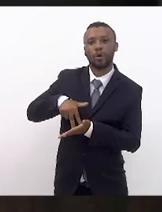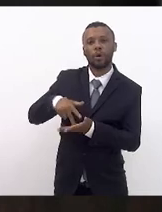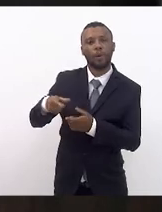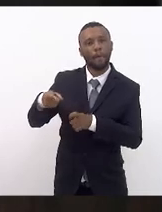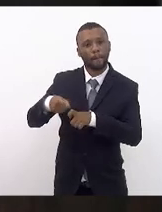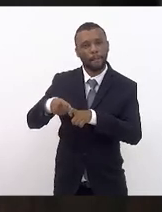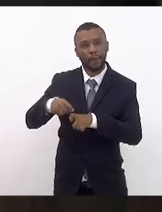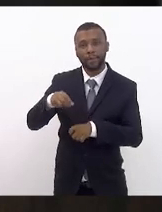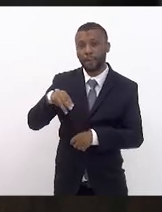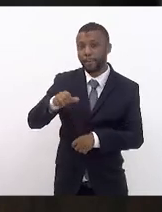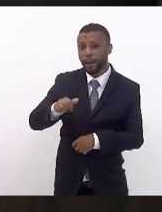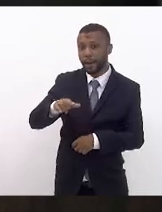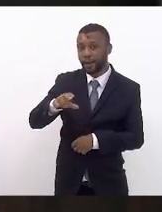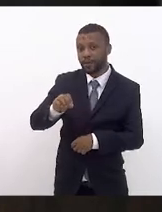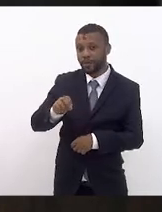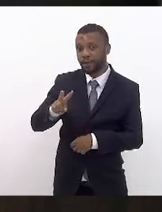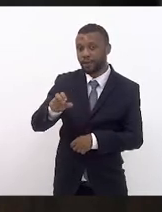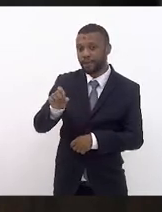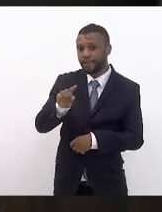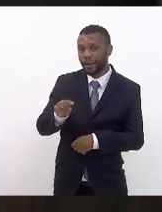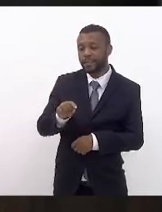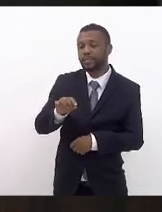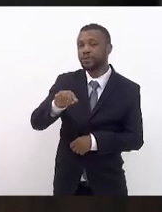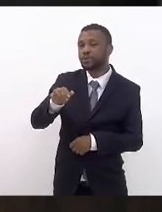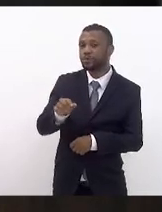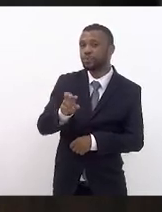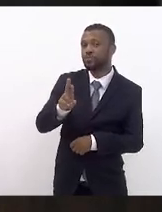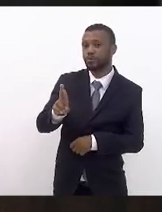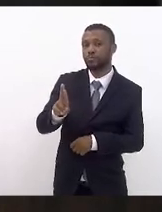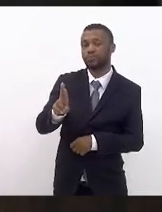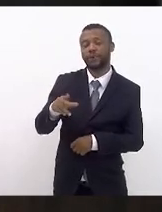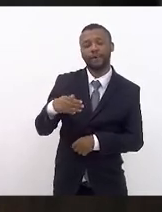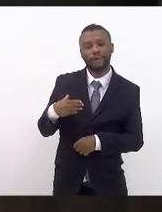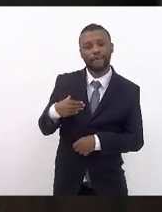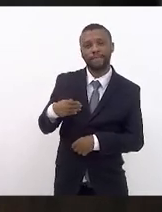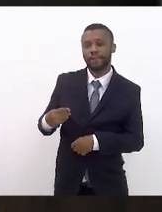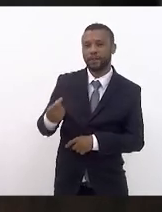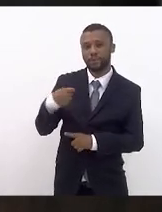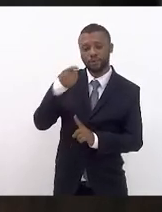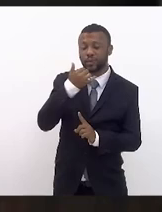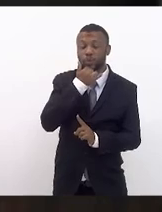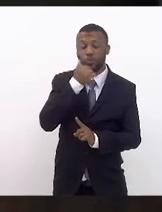doutor Mário Vaz Júnior, filho...